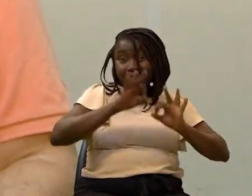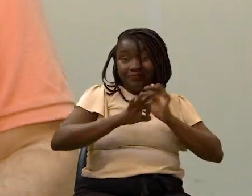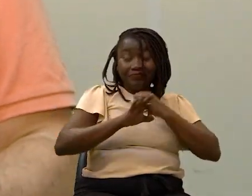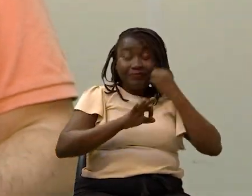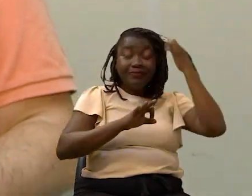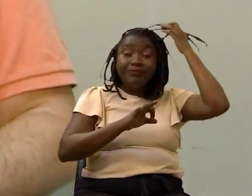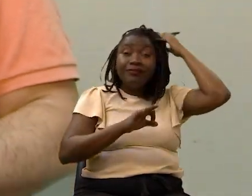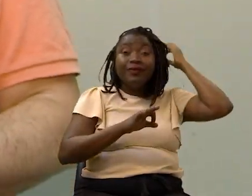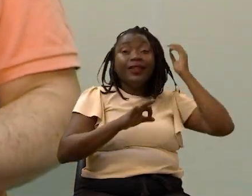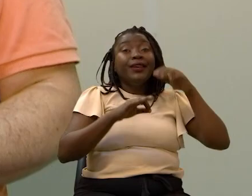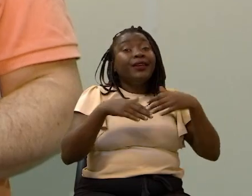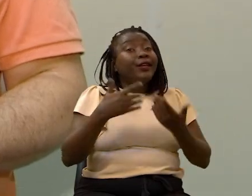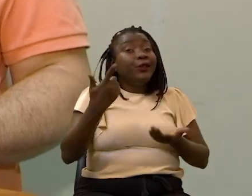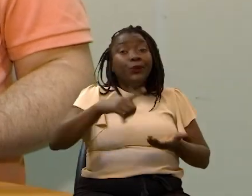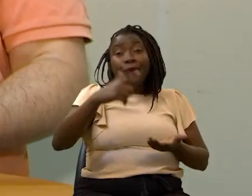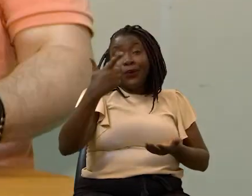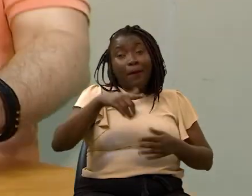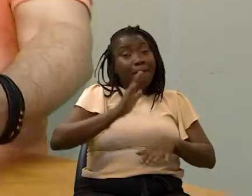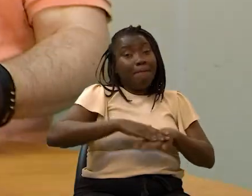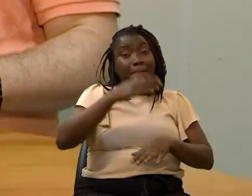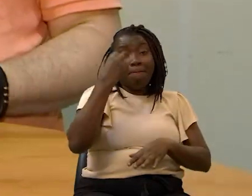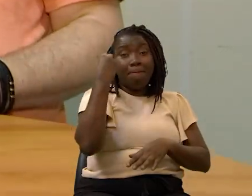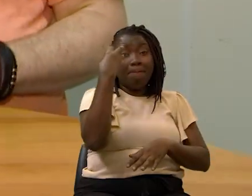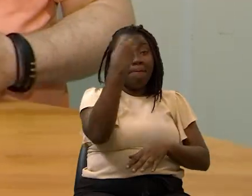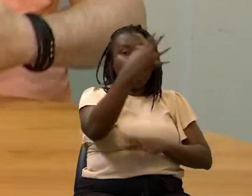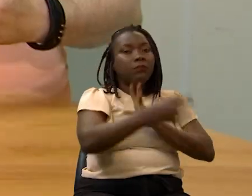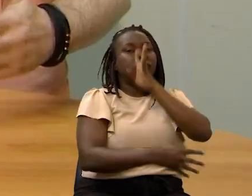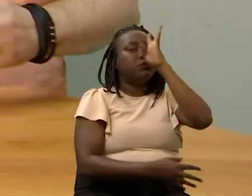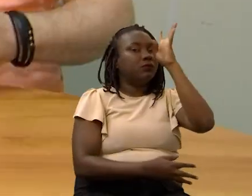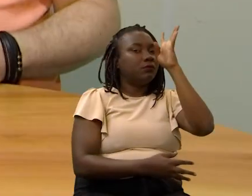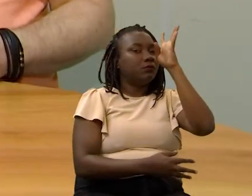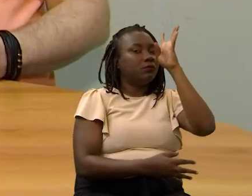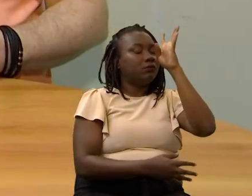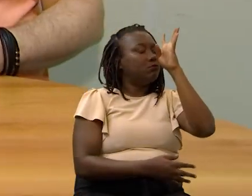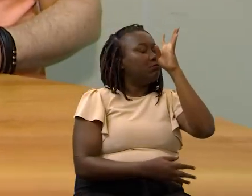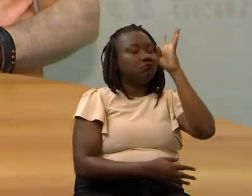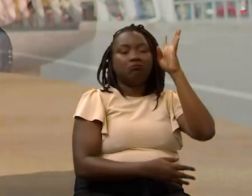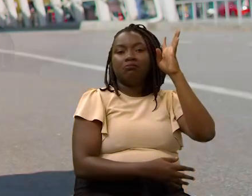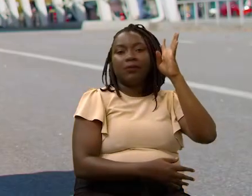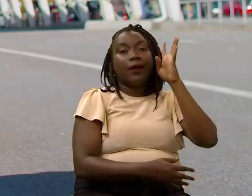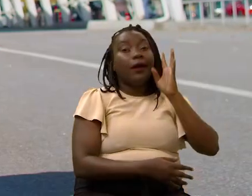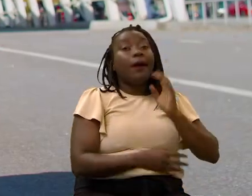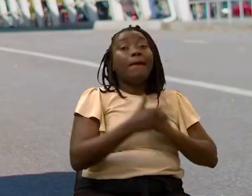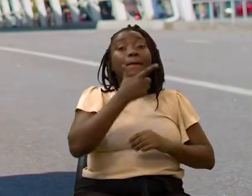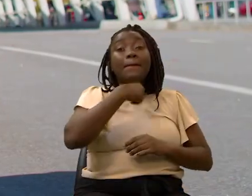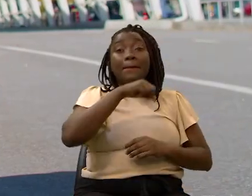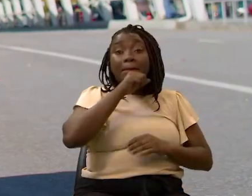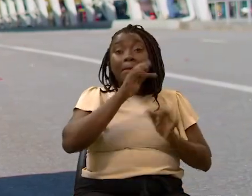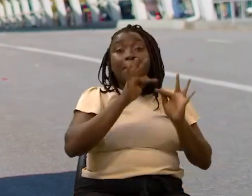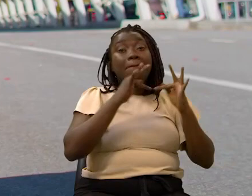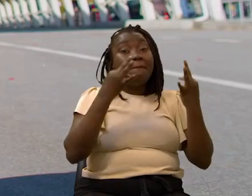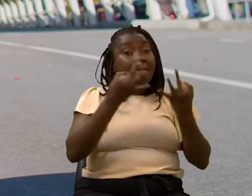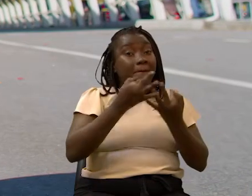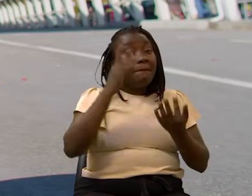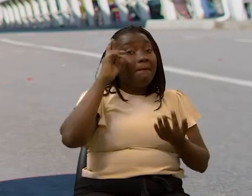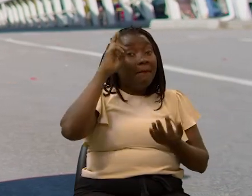assim, não existe mais viagem de sopetão, né? Pais de